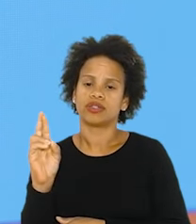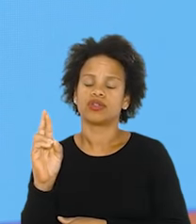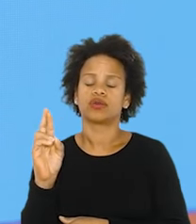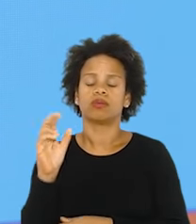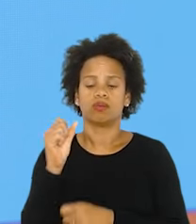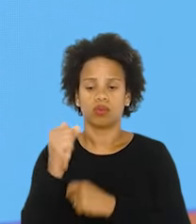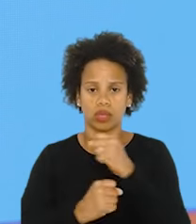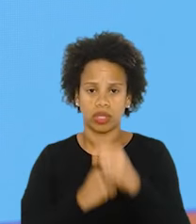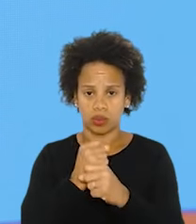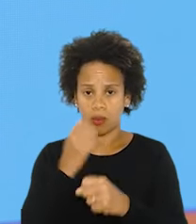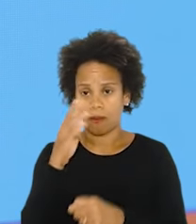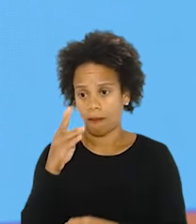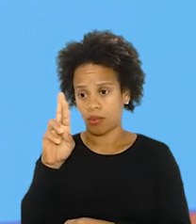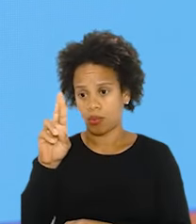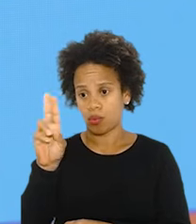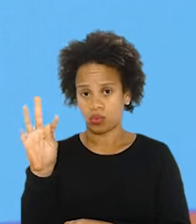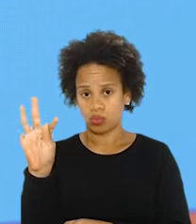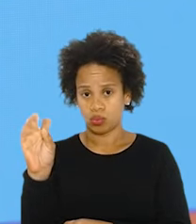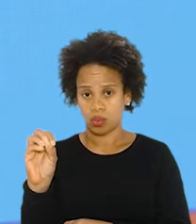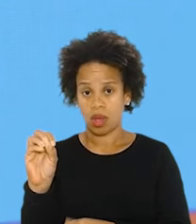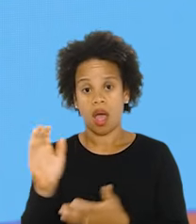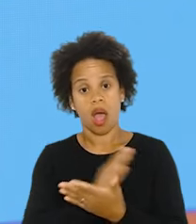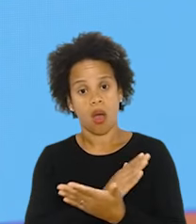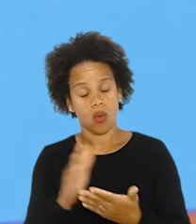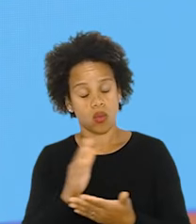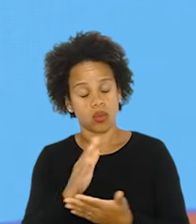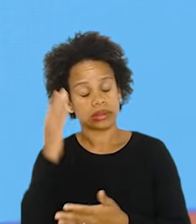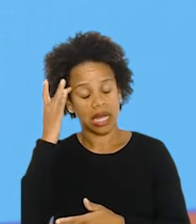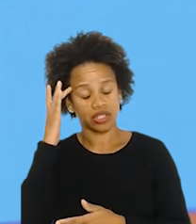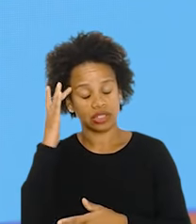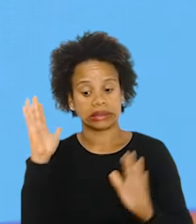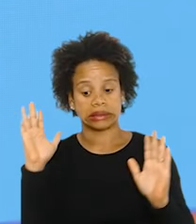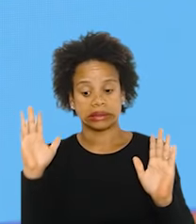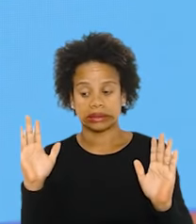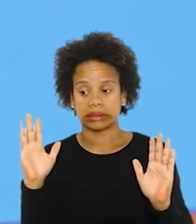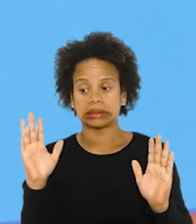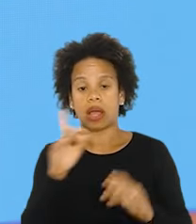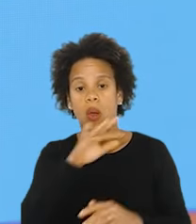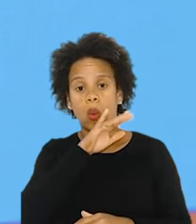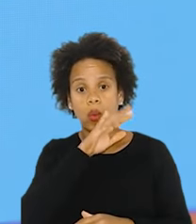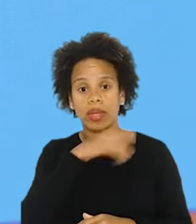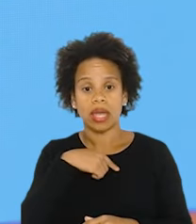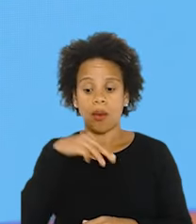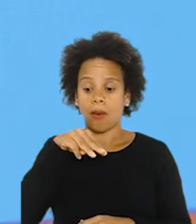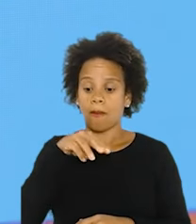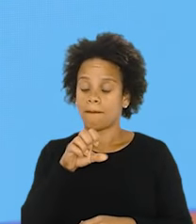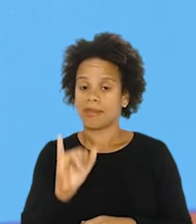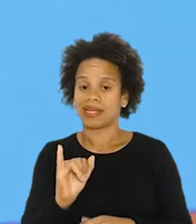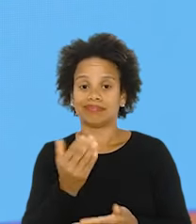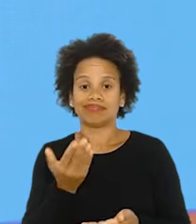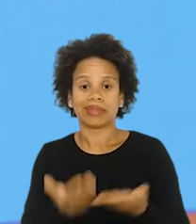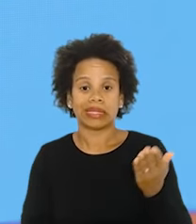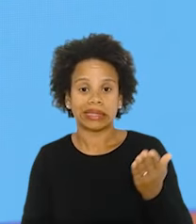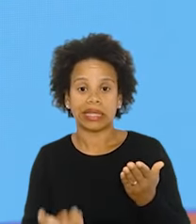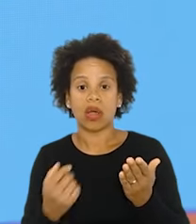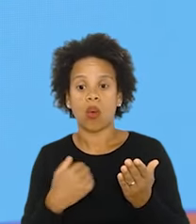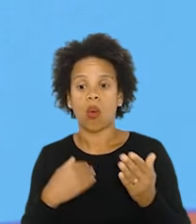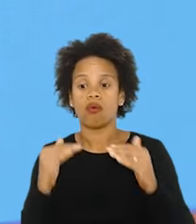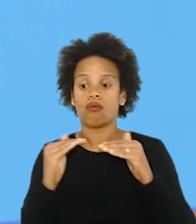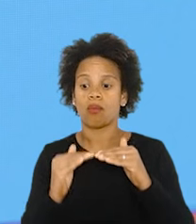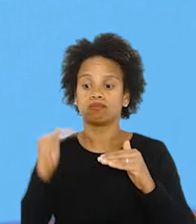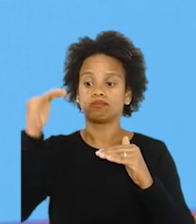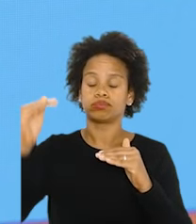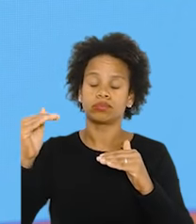por ano eh muita gente interpreta isso como uma coisa ruim ahha eu vou deixar de ser meio ou eu vou eh pular para uma outra